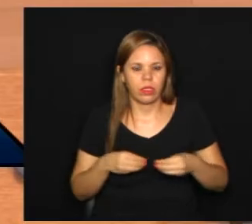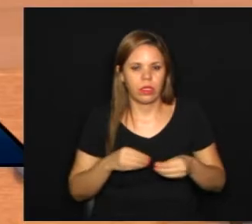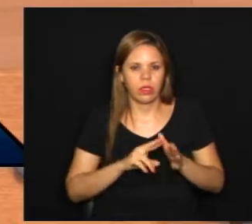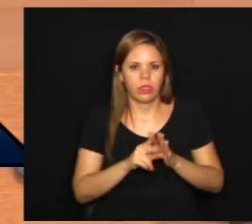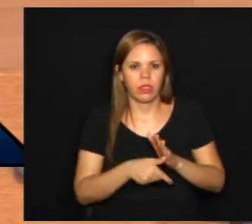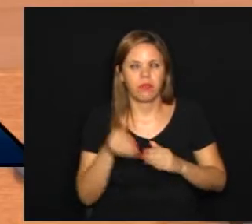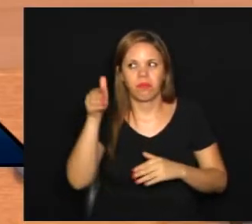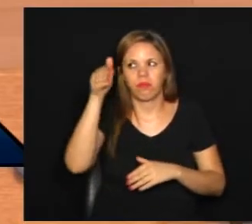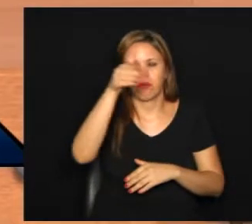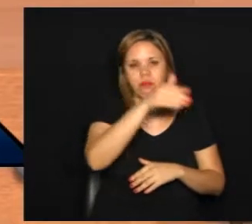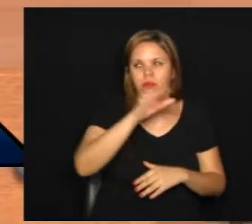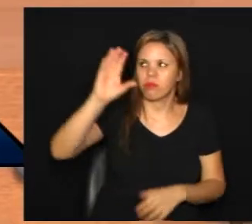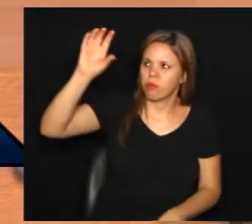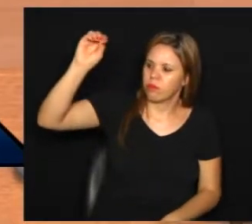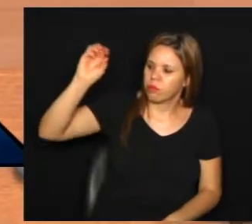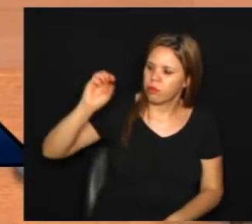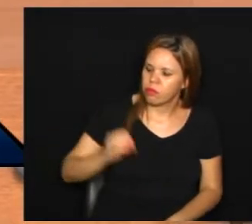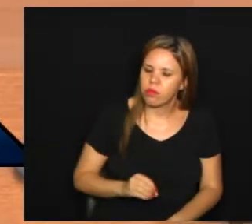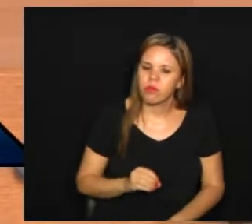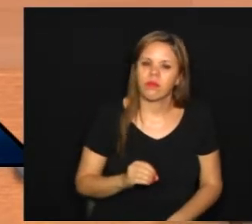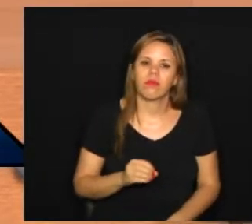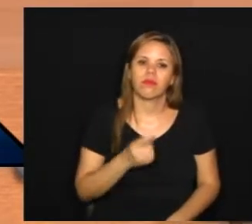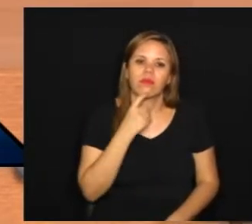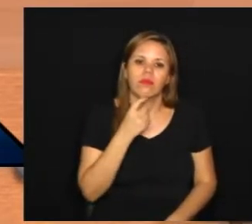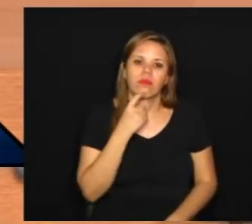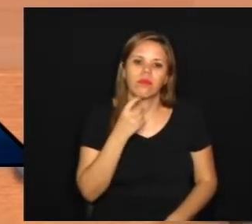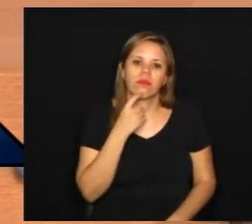vários semáforos, em especial ali